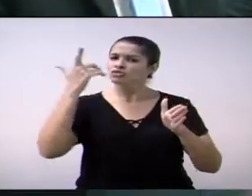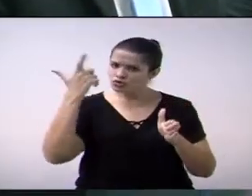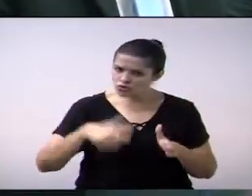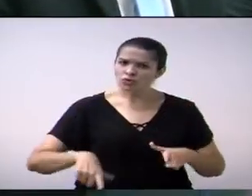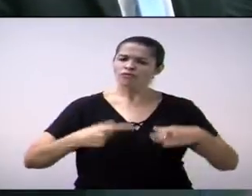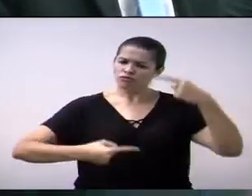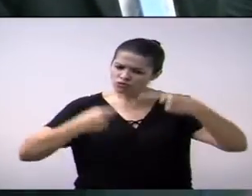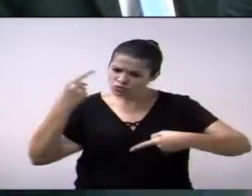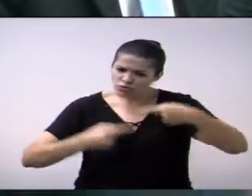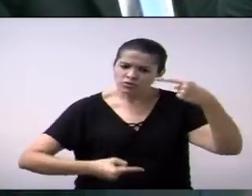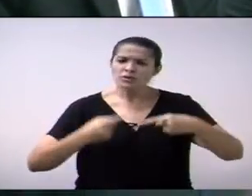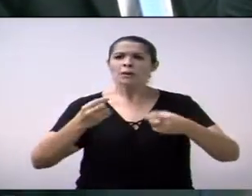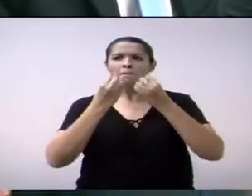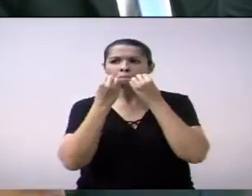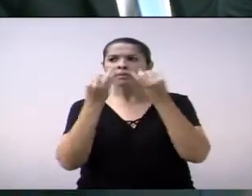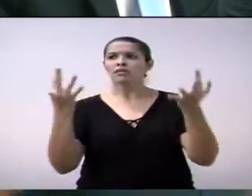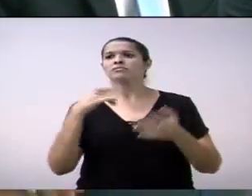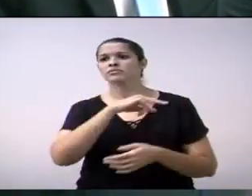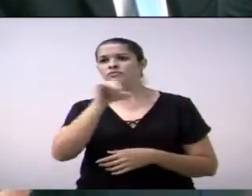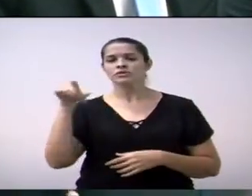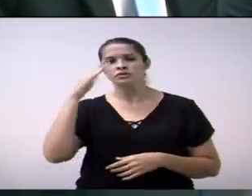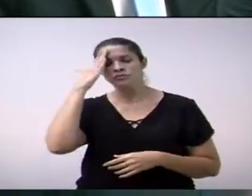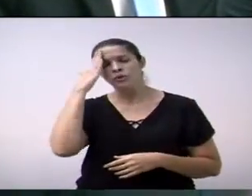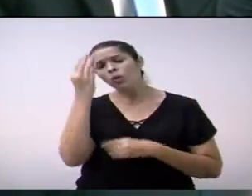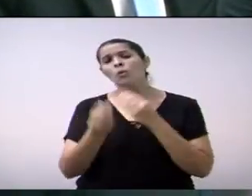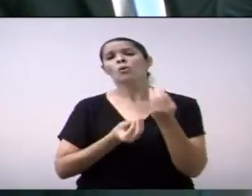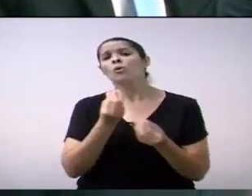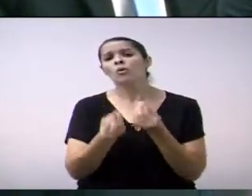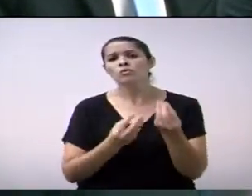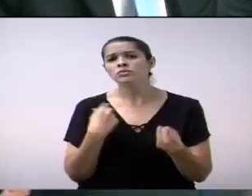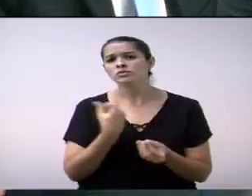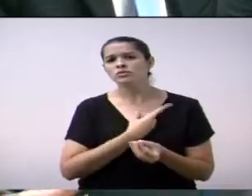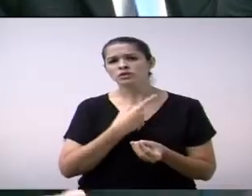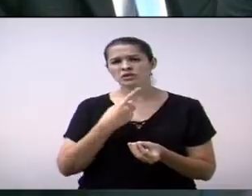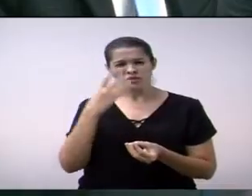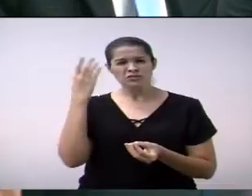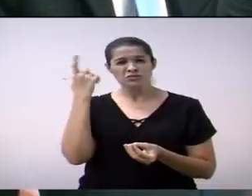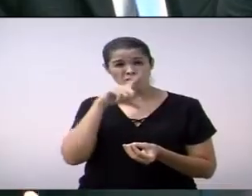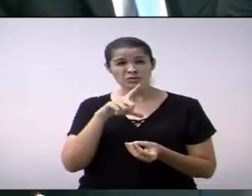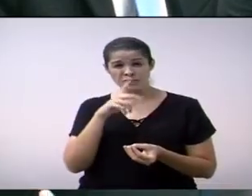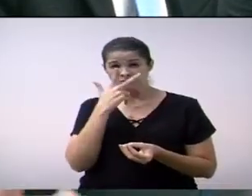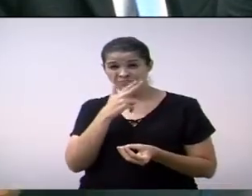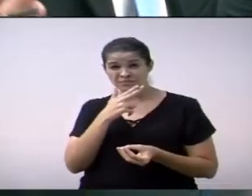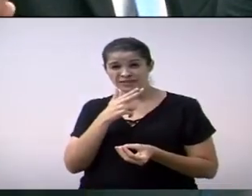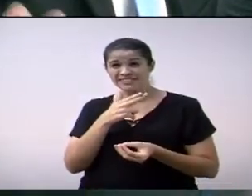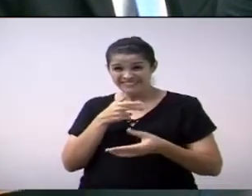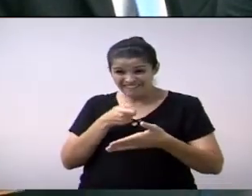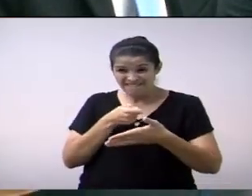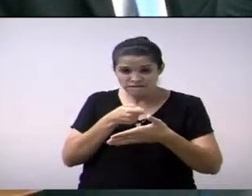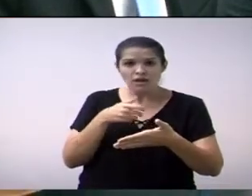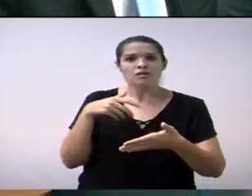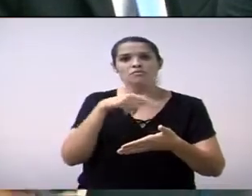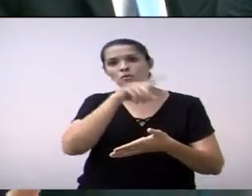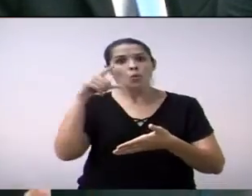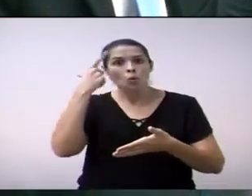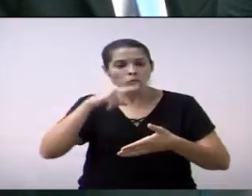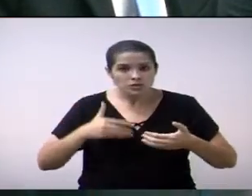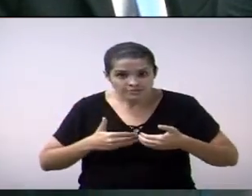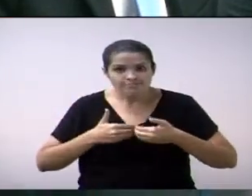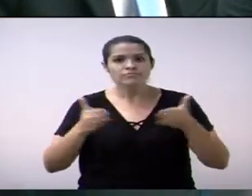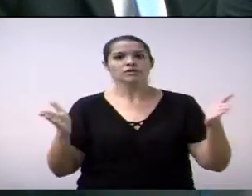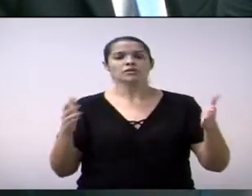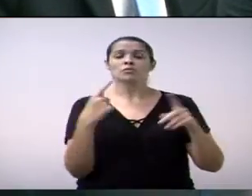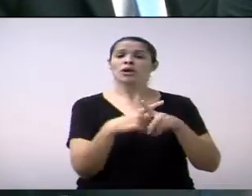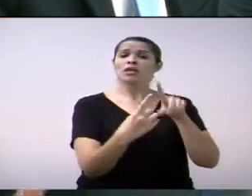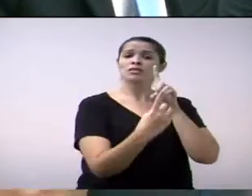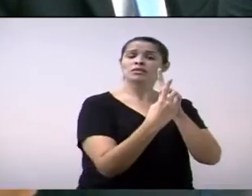compartilhar com os colegas, para que a gente, junto, consiga fazer uma pressão para ver se algo acontece, ou de atendimento um pouco mais digno da